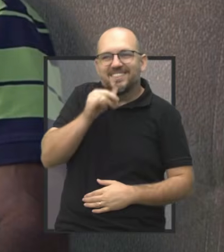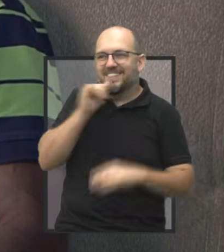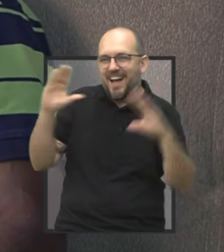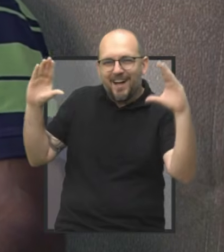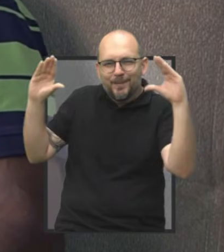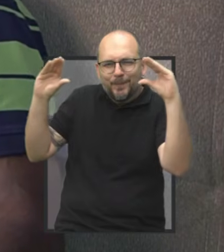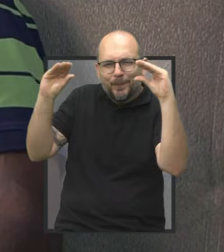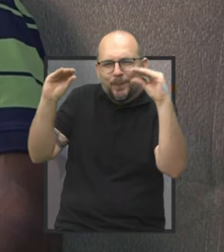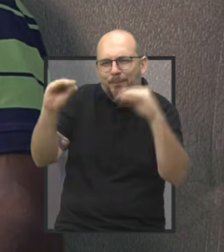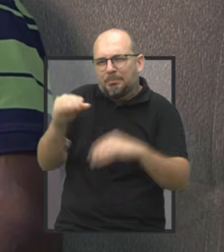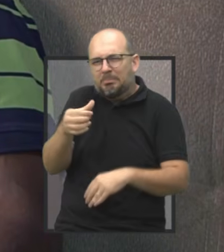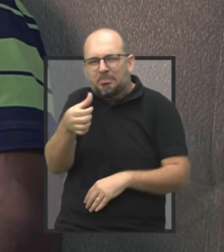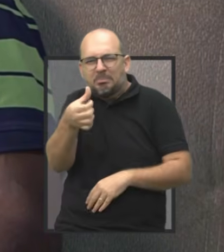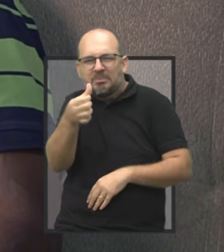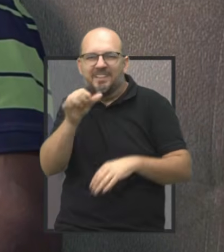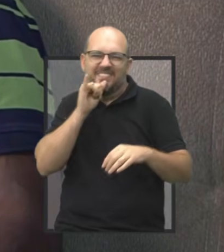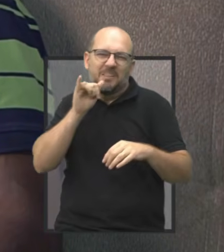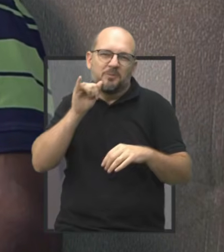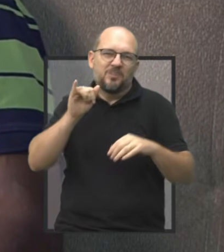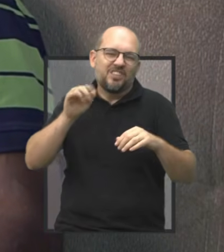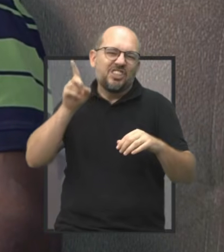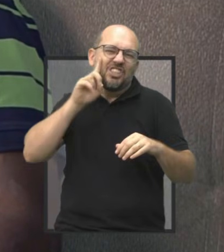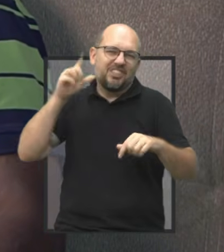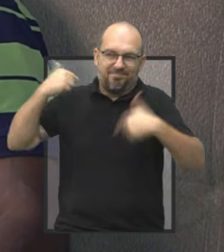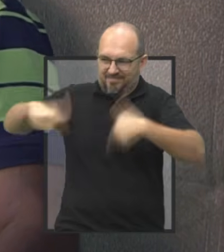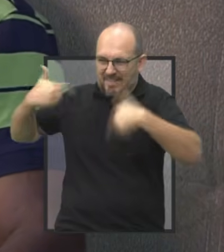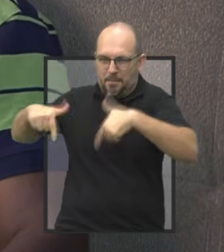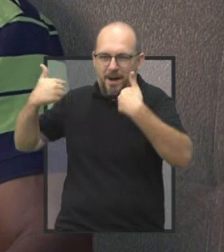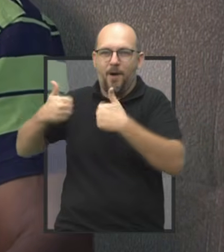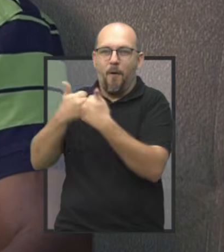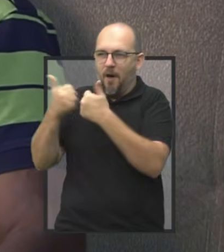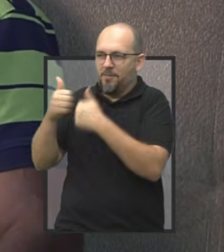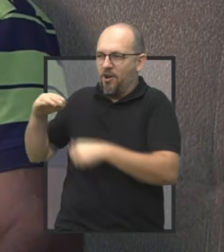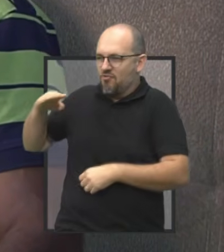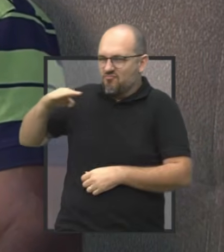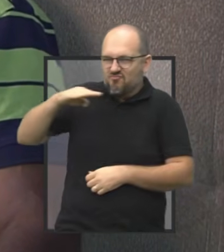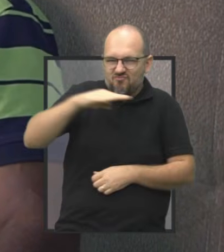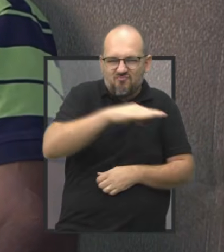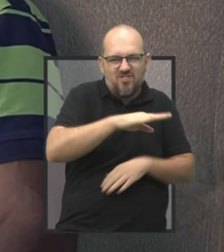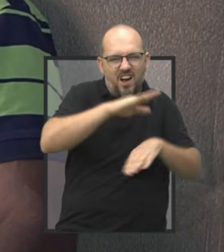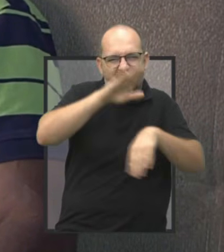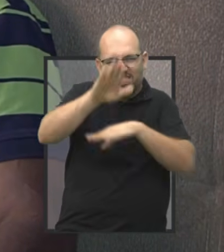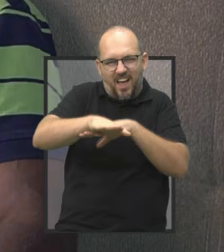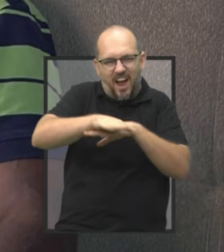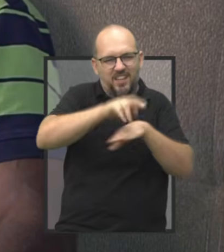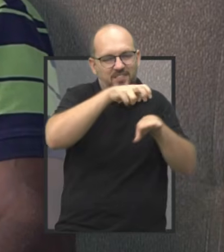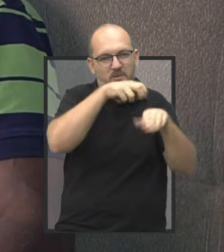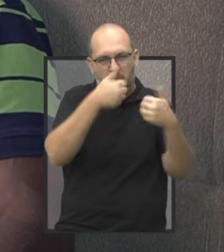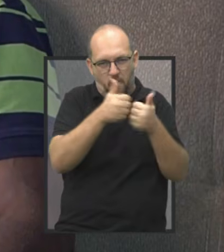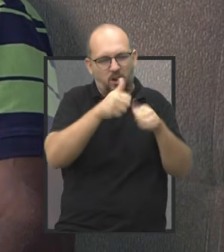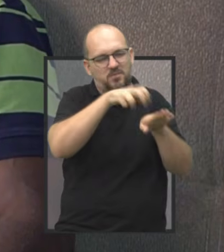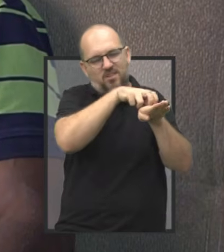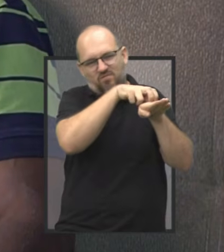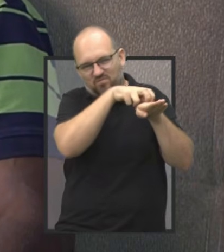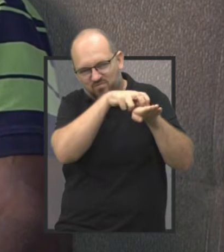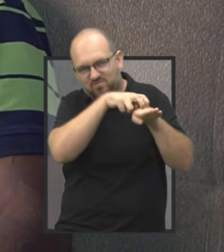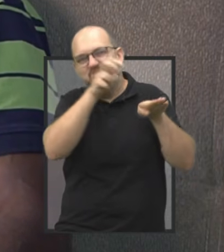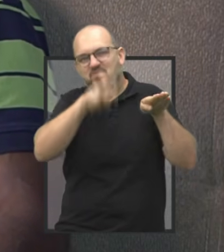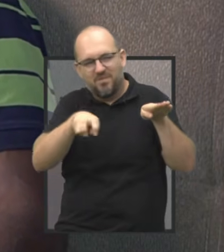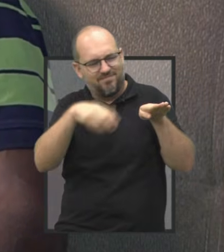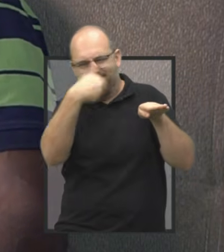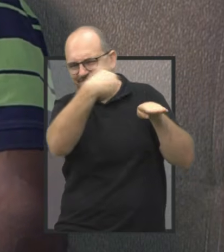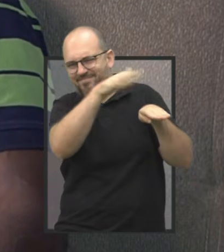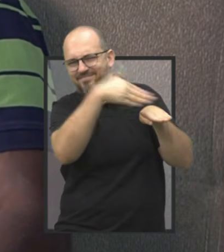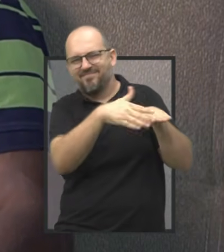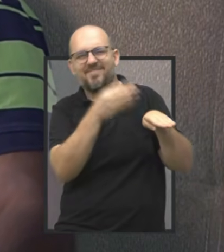da noite, naqueles dias compridos, chegava, descia do ônibus aí, a turma